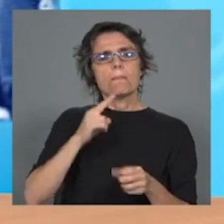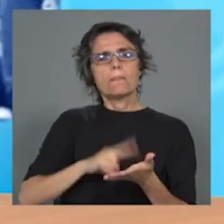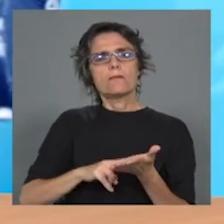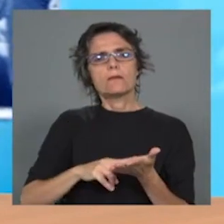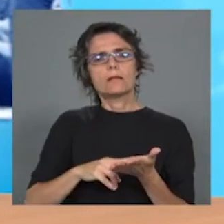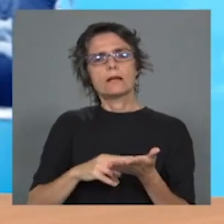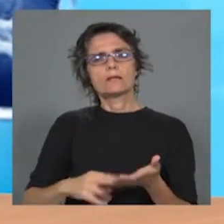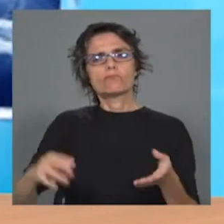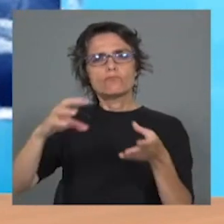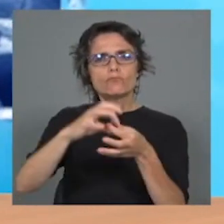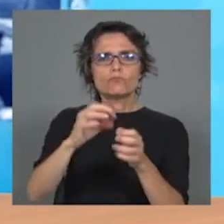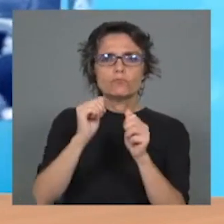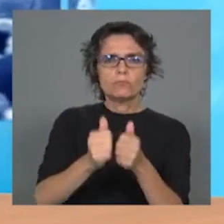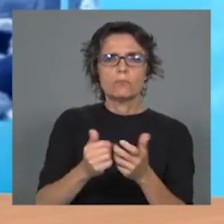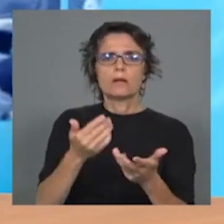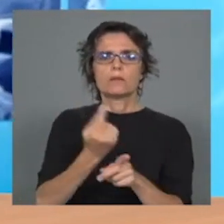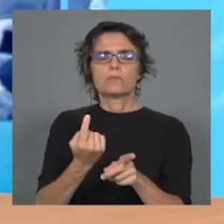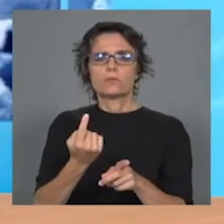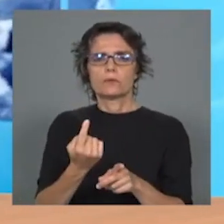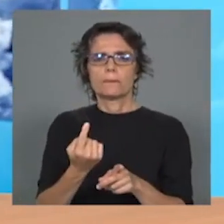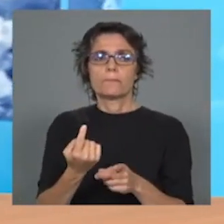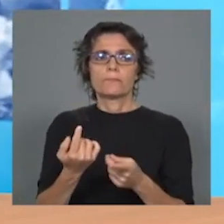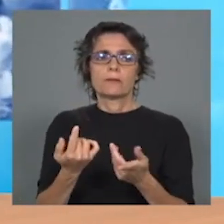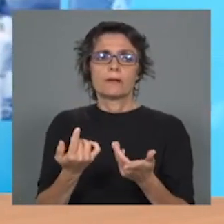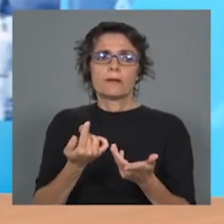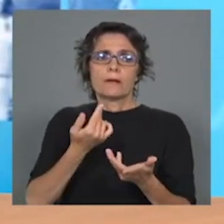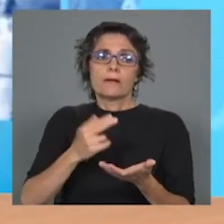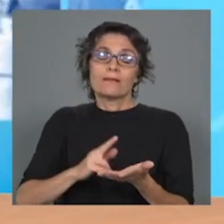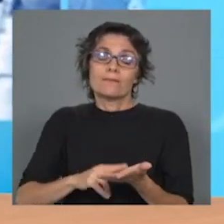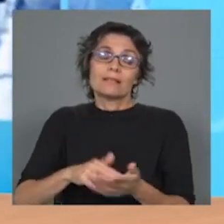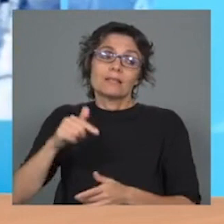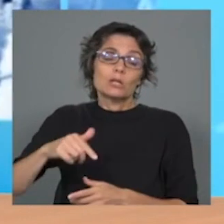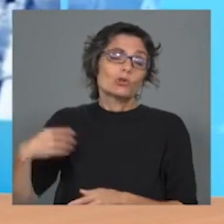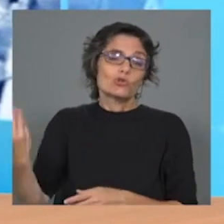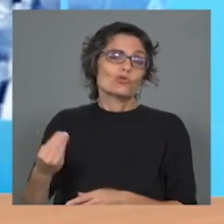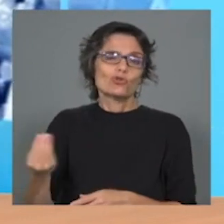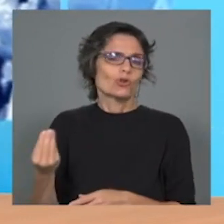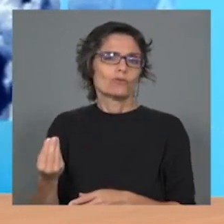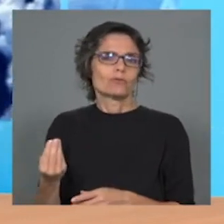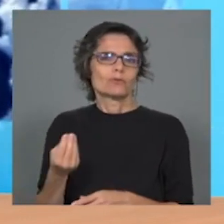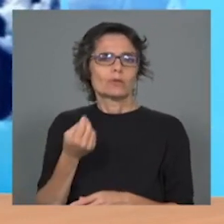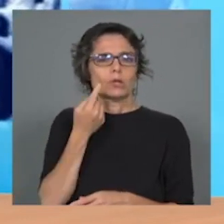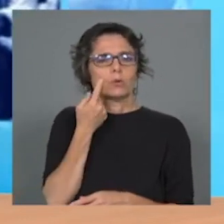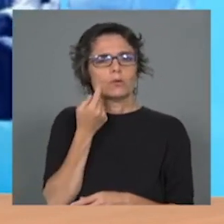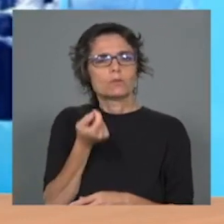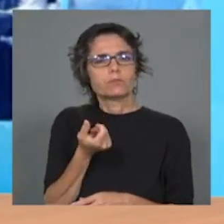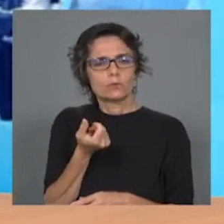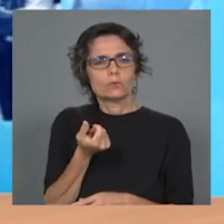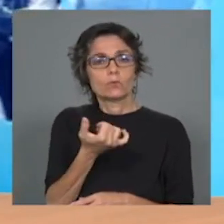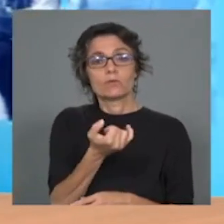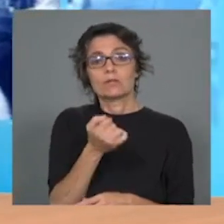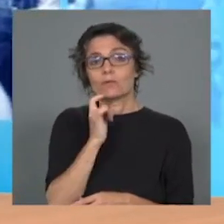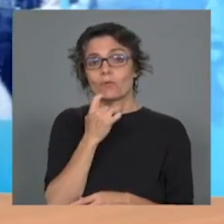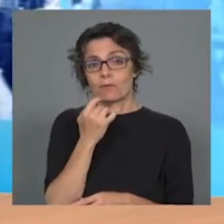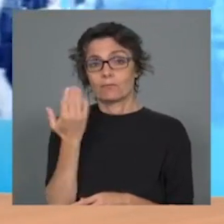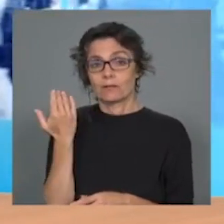acentuar essa dimensão muito bem. No entanto, os jovens hoje em dia conhecem muito pouco do que foi o 25 de Abril e neste momento